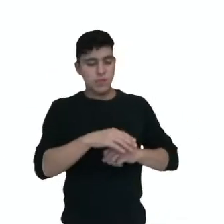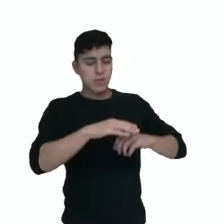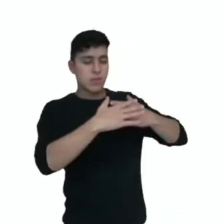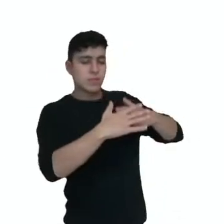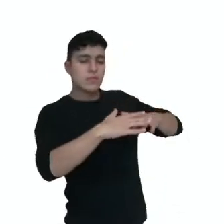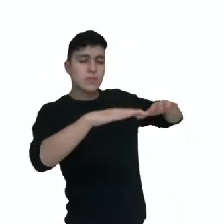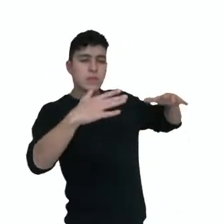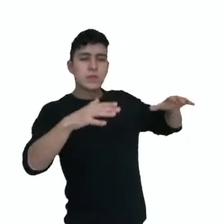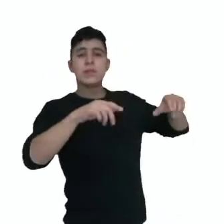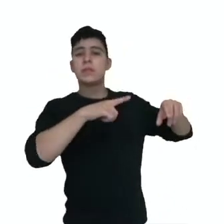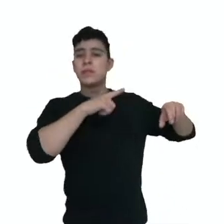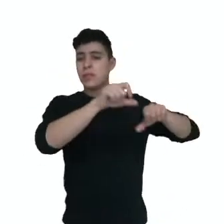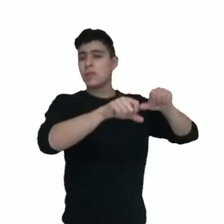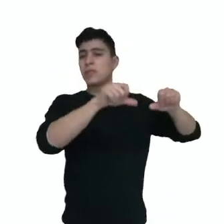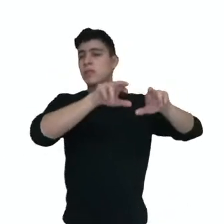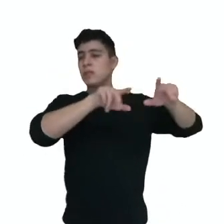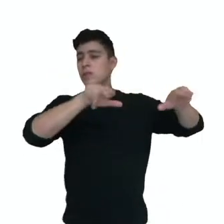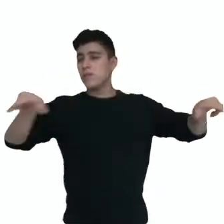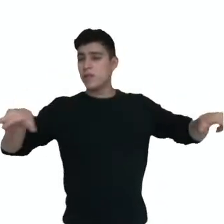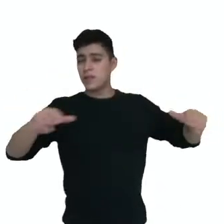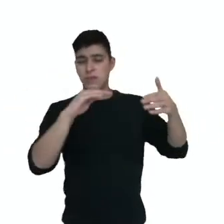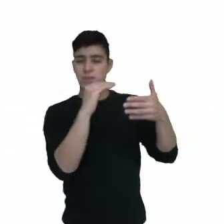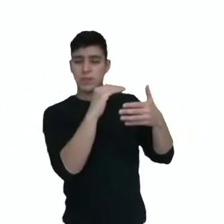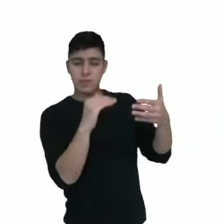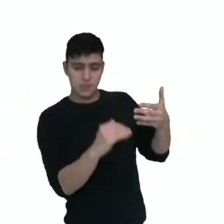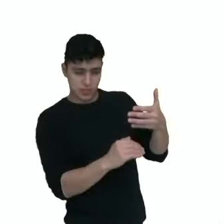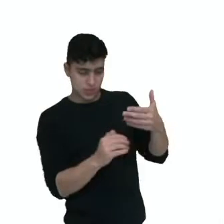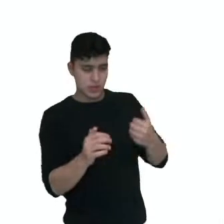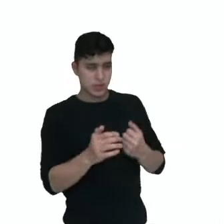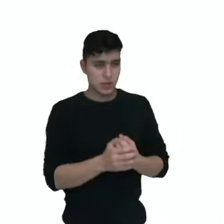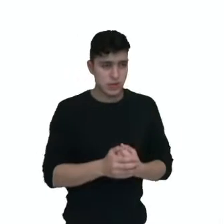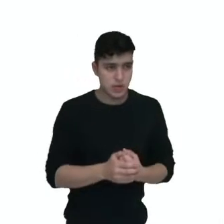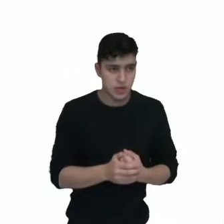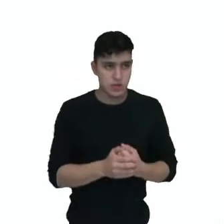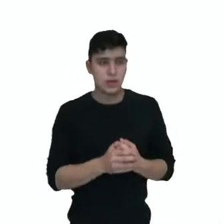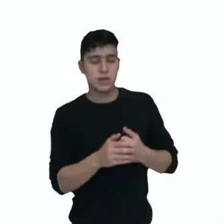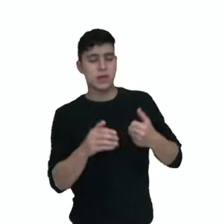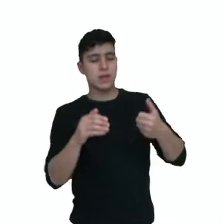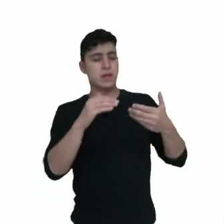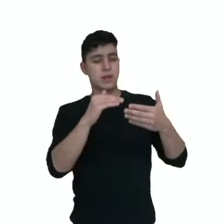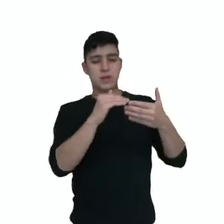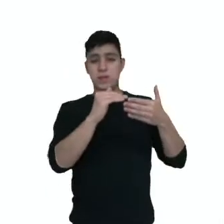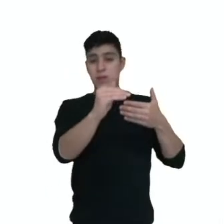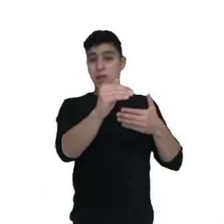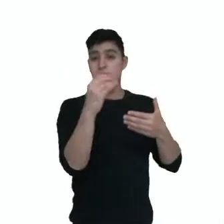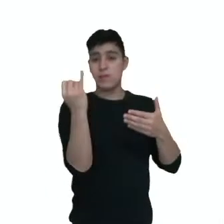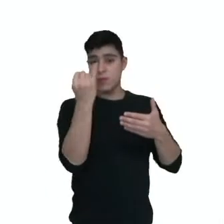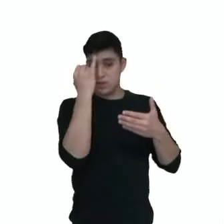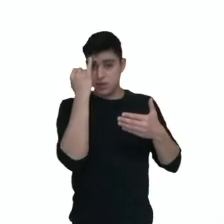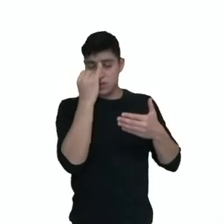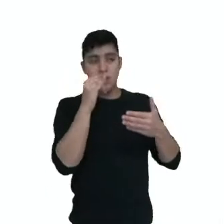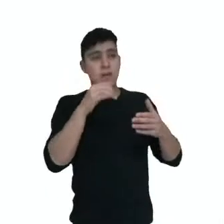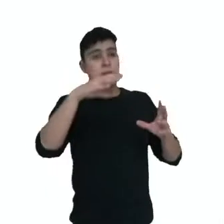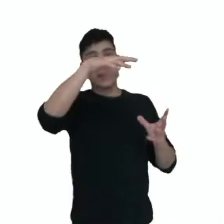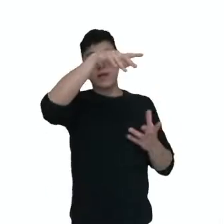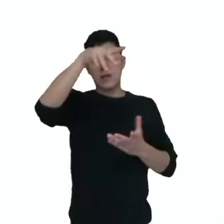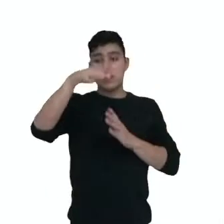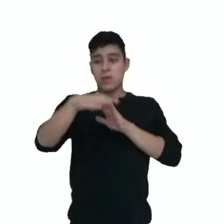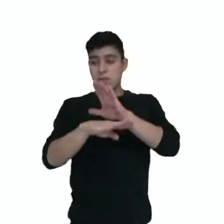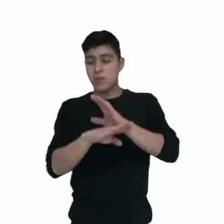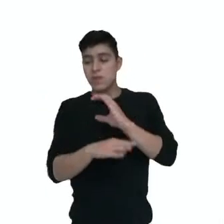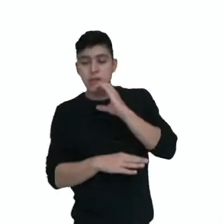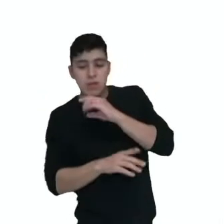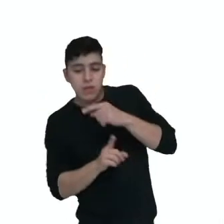altamente estratificados com diferentes camadas da coluna d'água. A camada superficial é de enorme importância para o clima do planeta porque é nela que